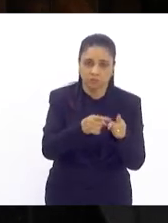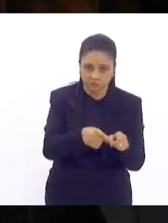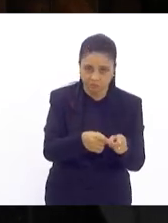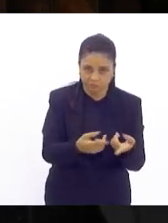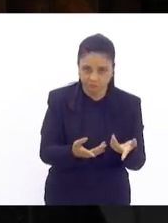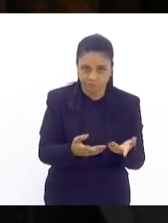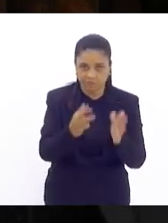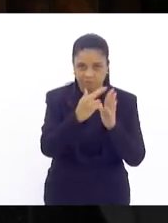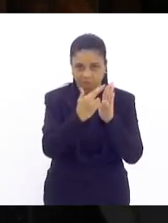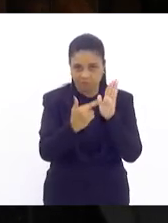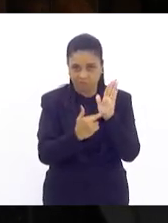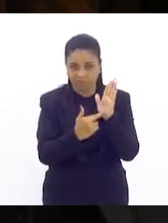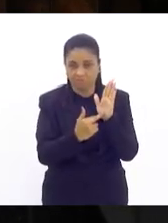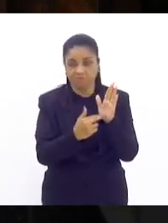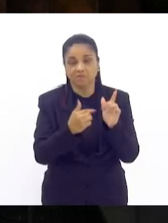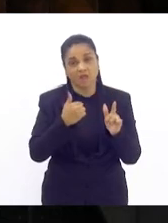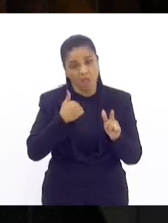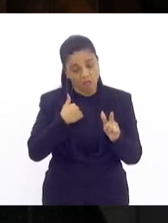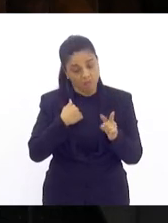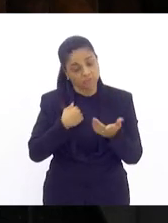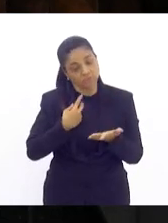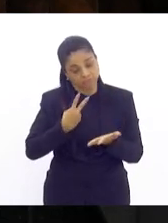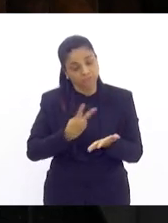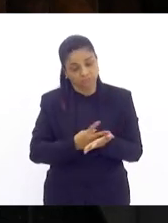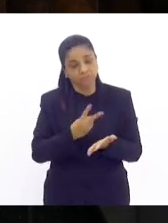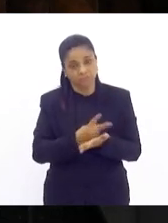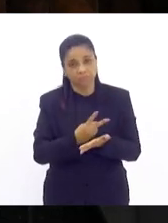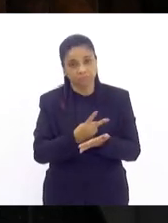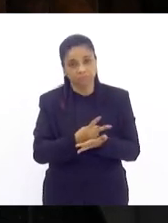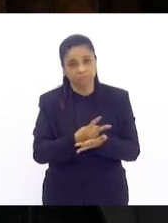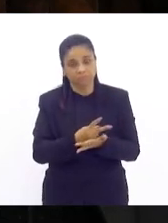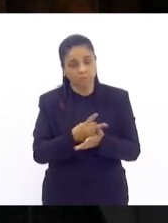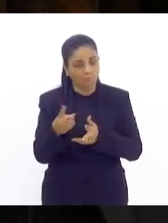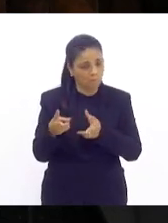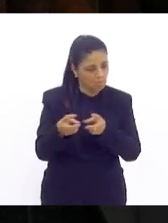o Faço sempre que acho necessário